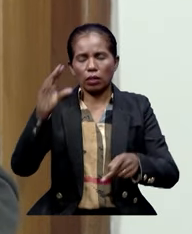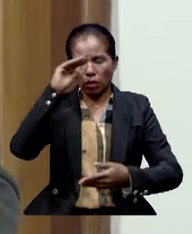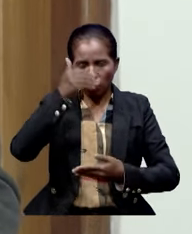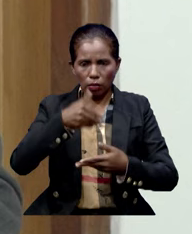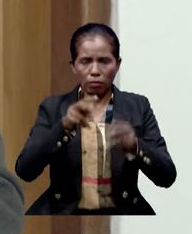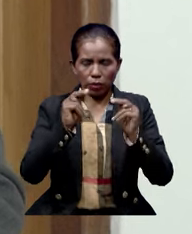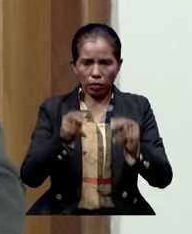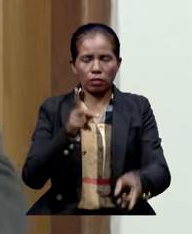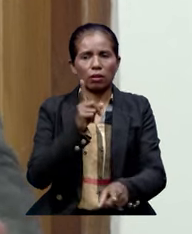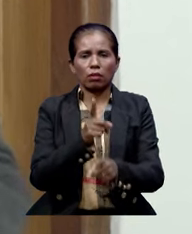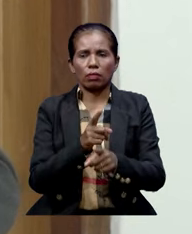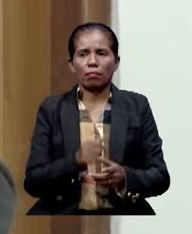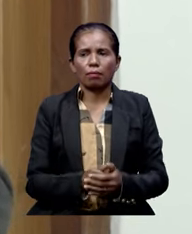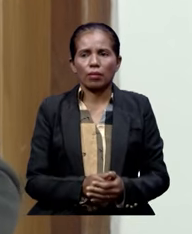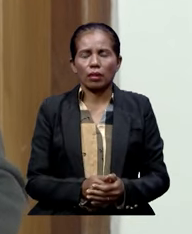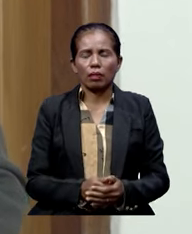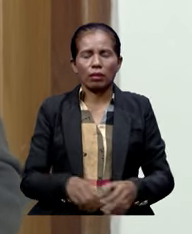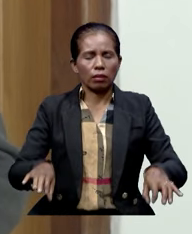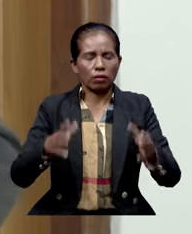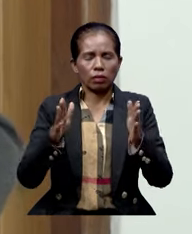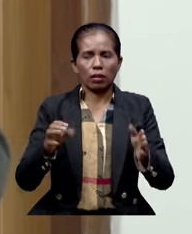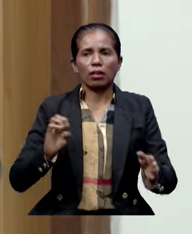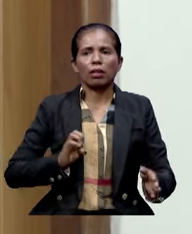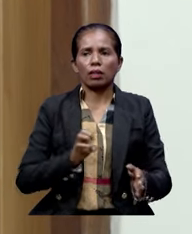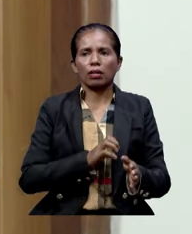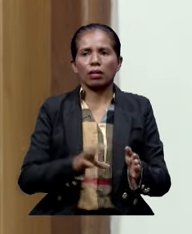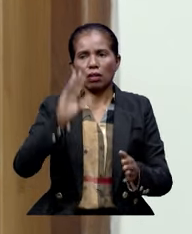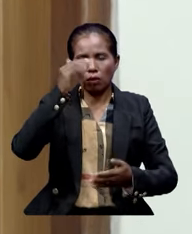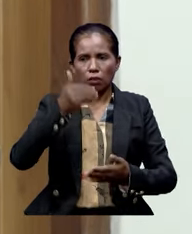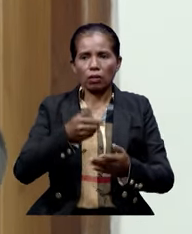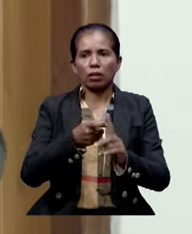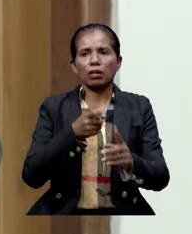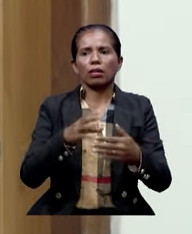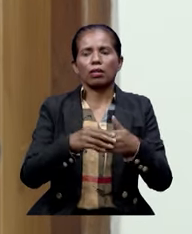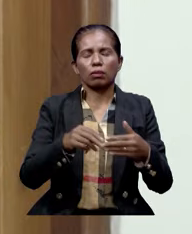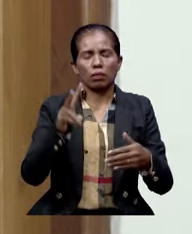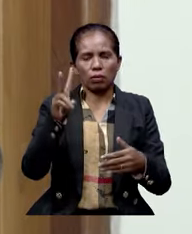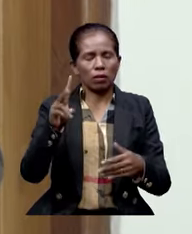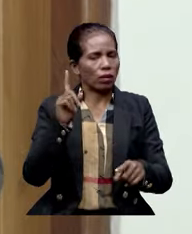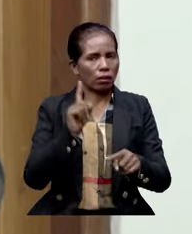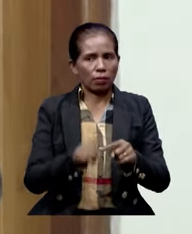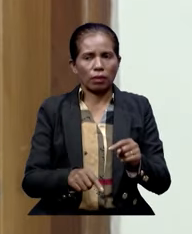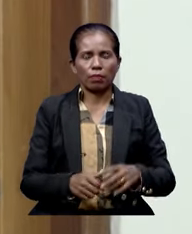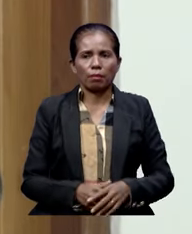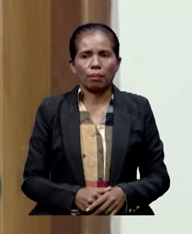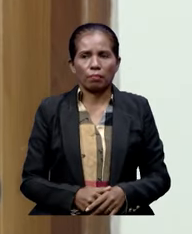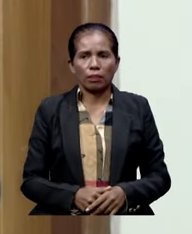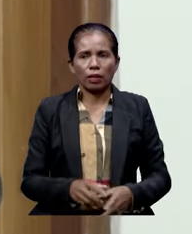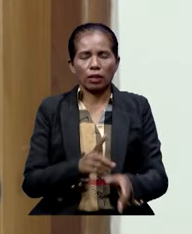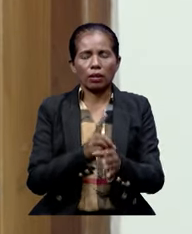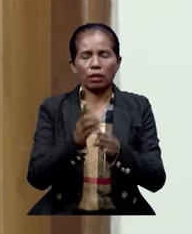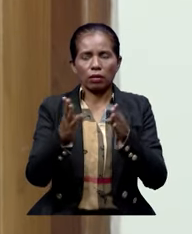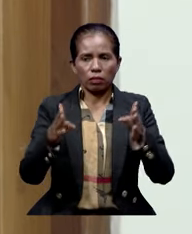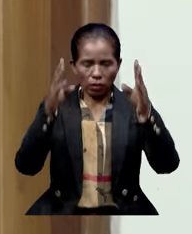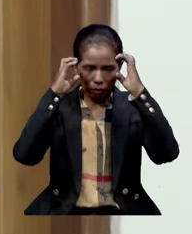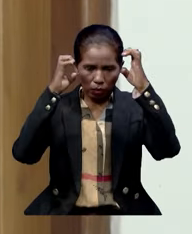ali. Para um funcionário do Estado, ela, ou ser retan, ela, $2. Nem lá, Bené. Nem diretor de educação,